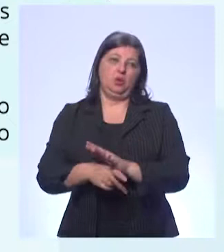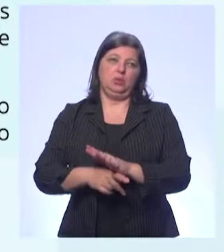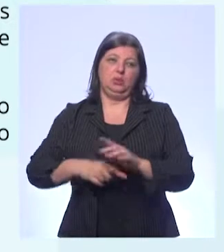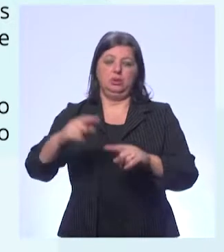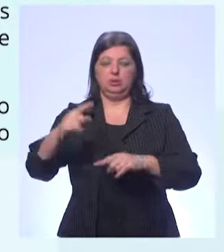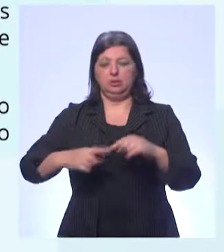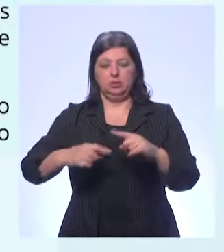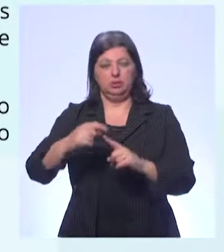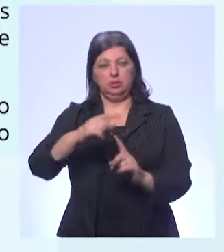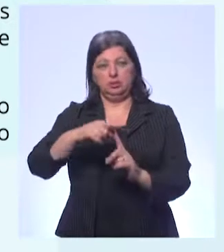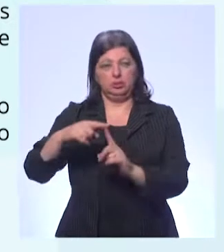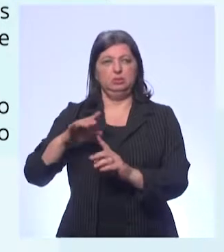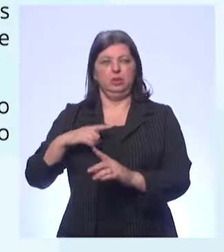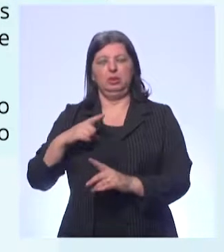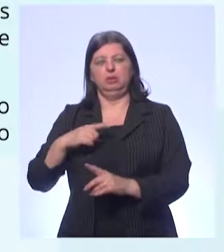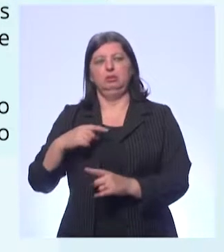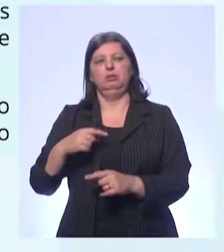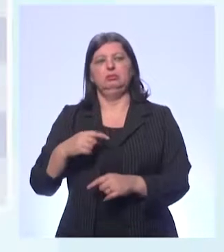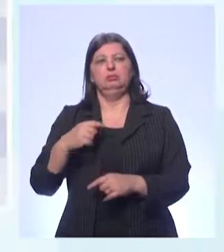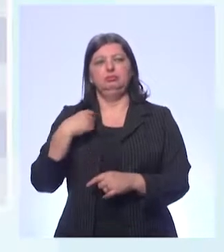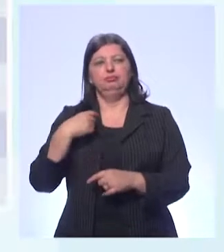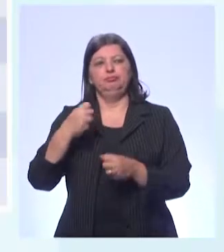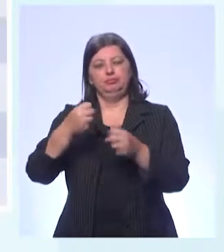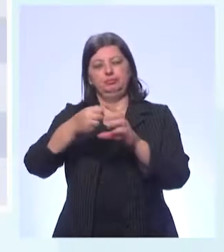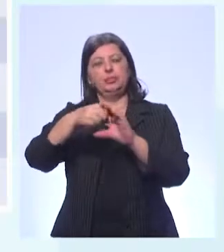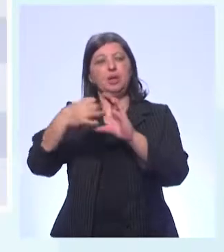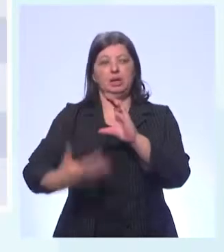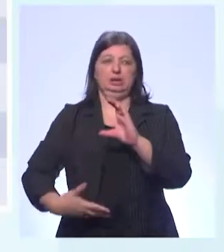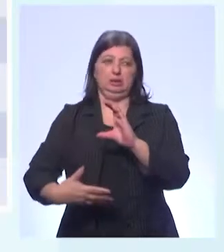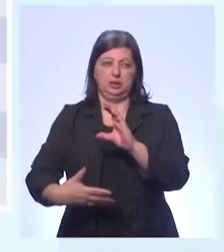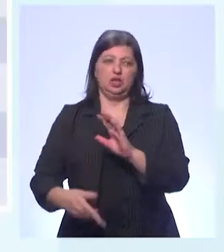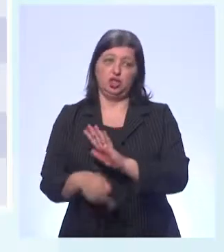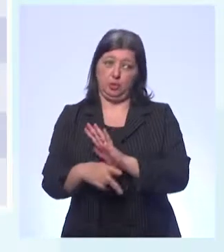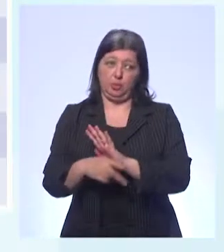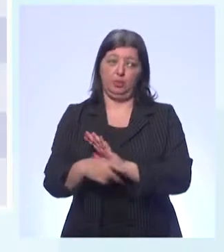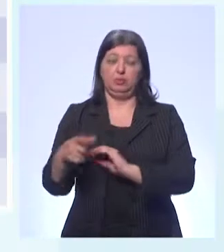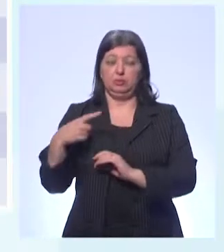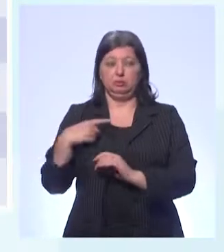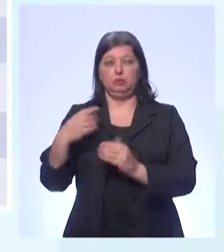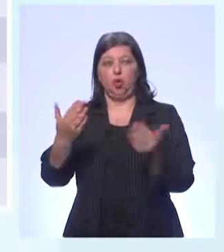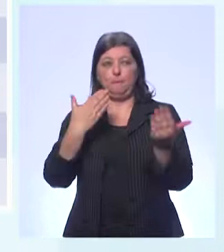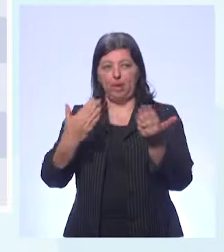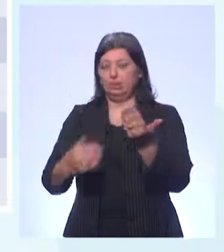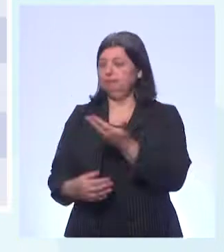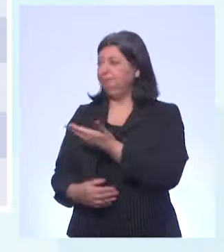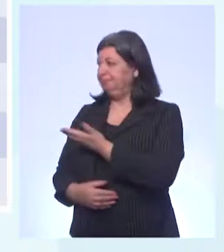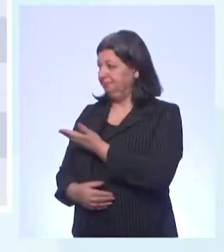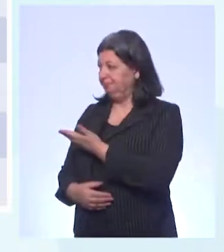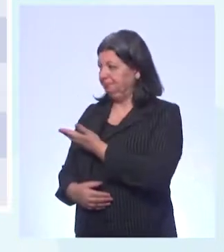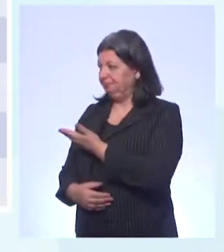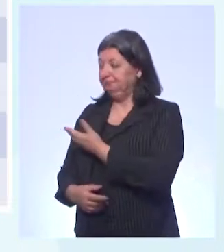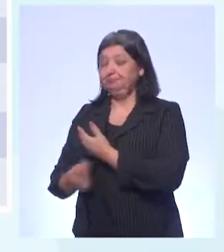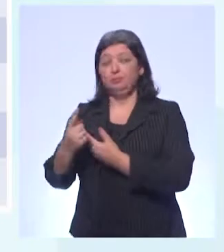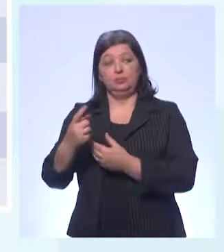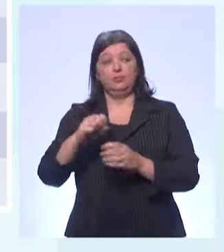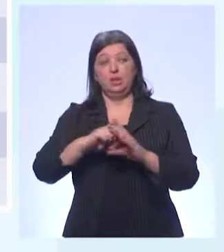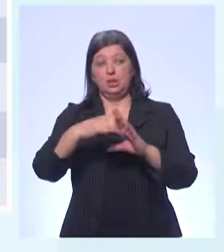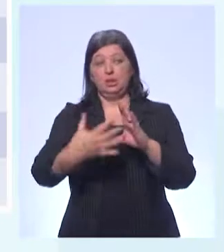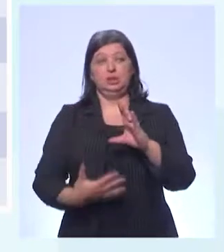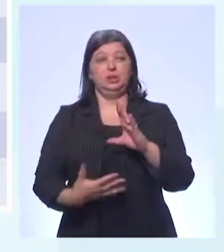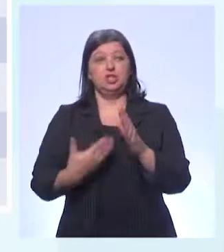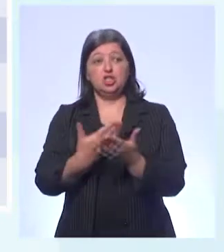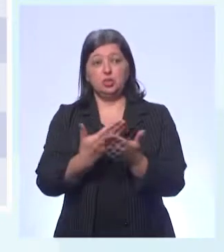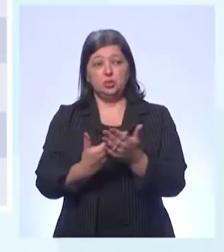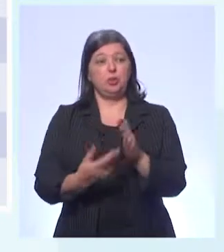causa do tempo, mas eu trouxe aqui para vocês algumas características que comparam eles, né? E uma das características que a gente estudou